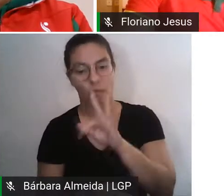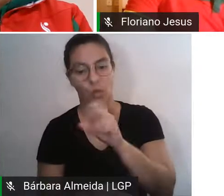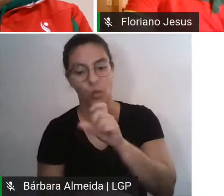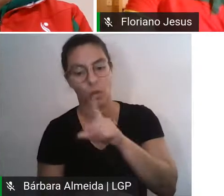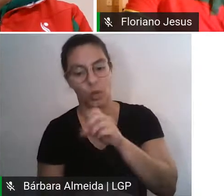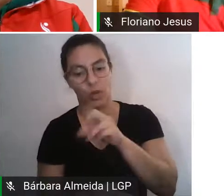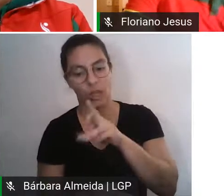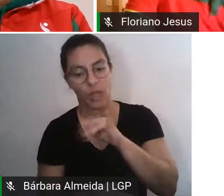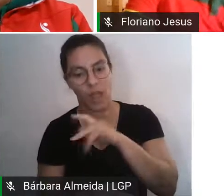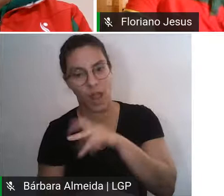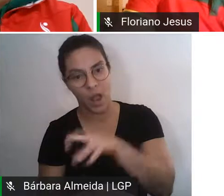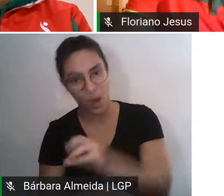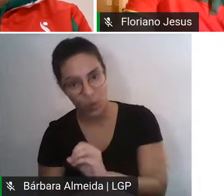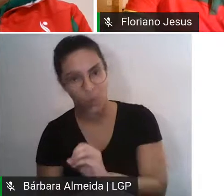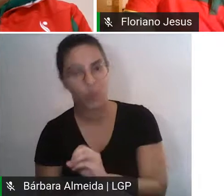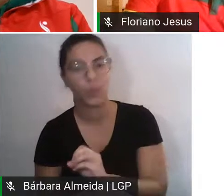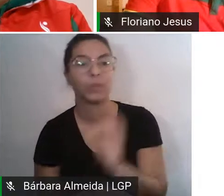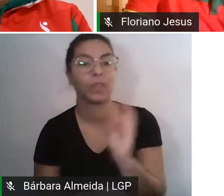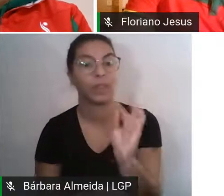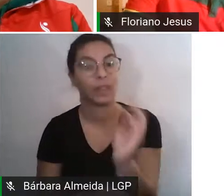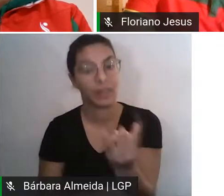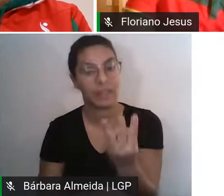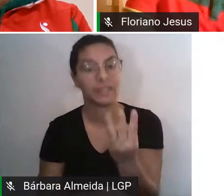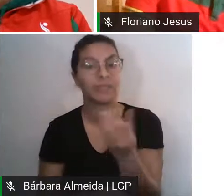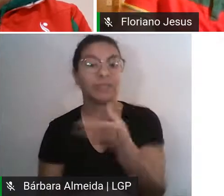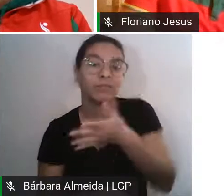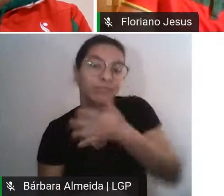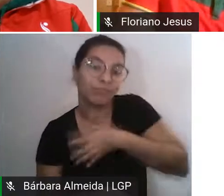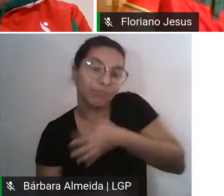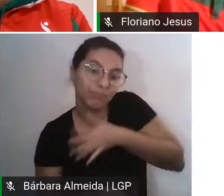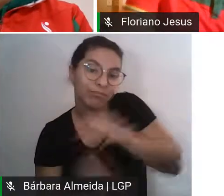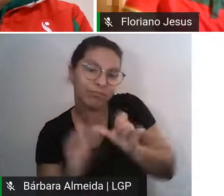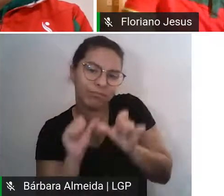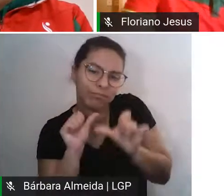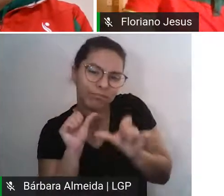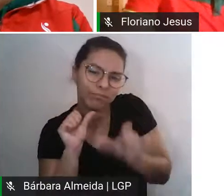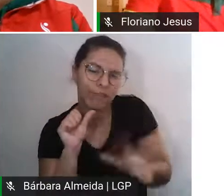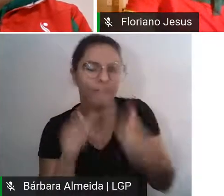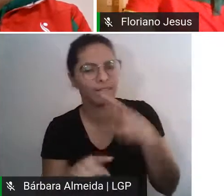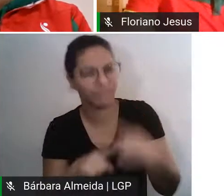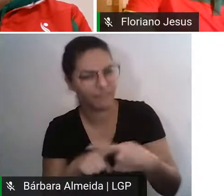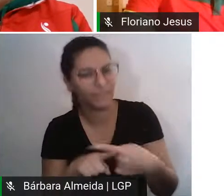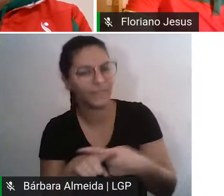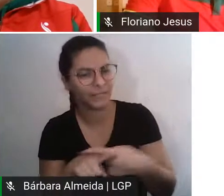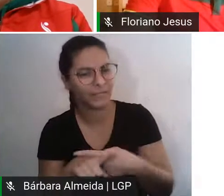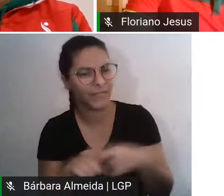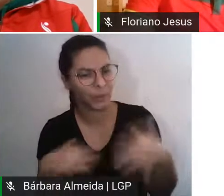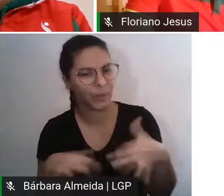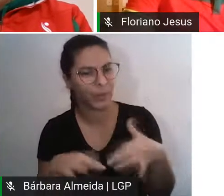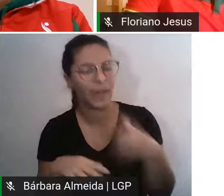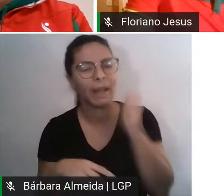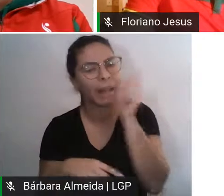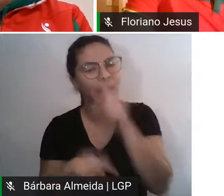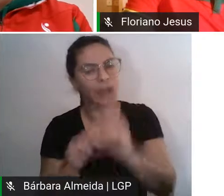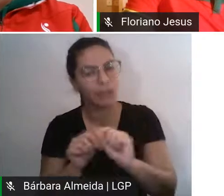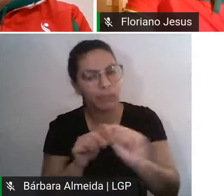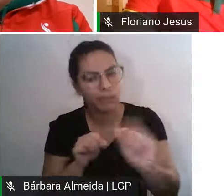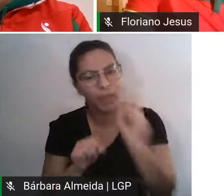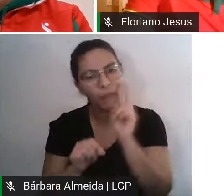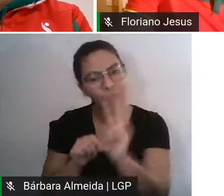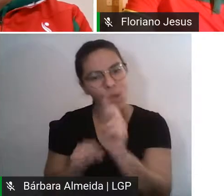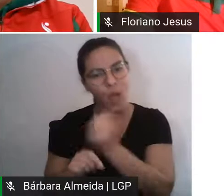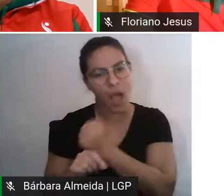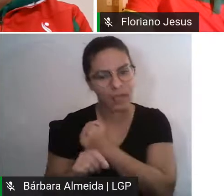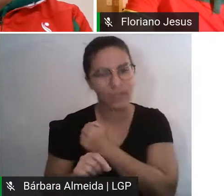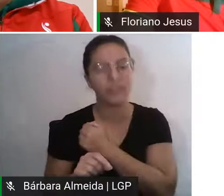convite e por terem prestado esclarecimentos tão relevantes e tão interessantes a quem nos acompanhou. Este foi